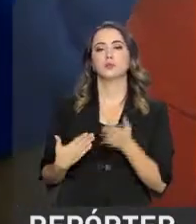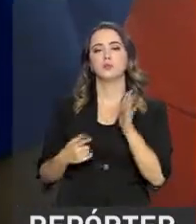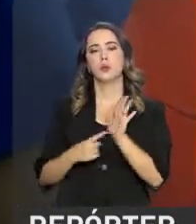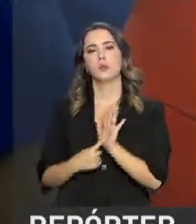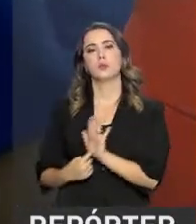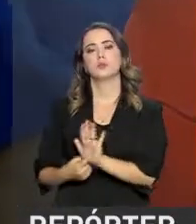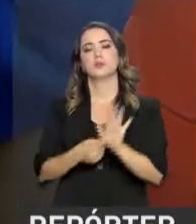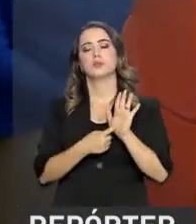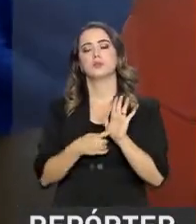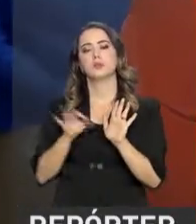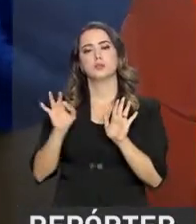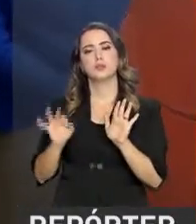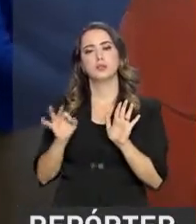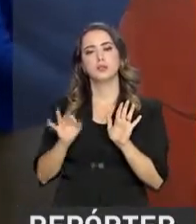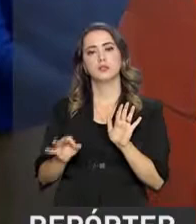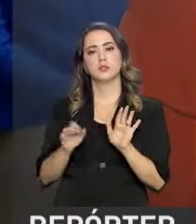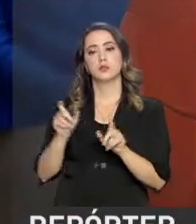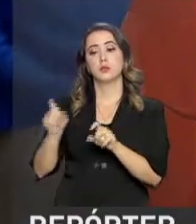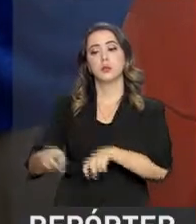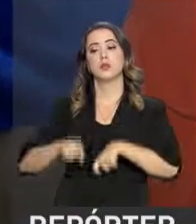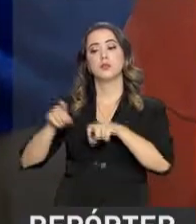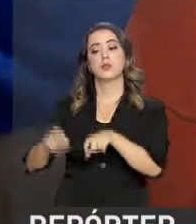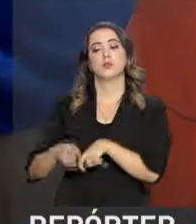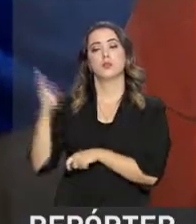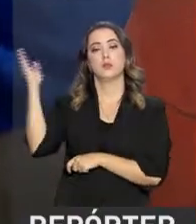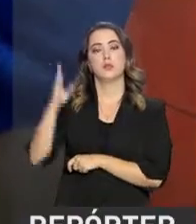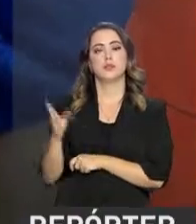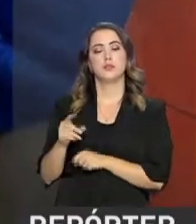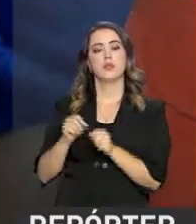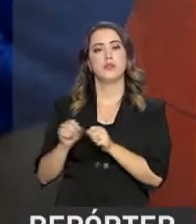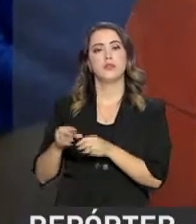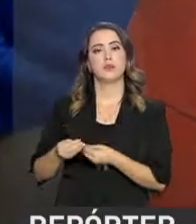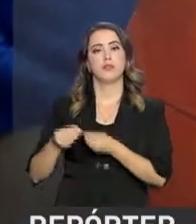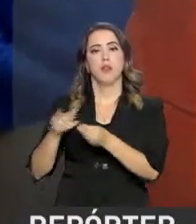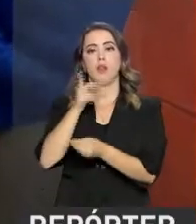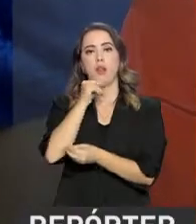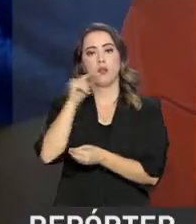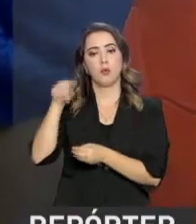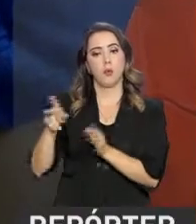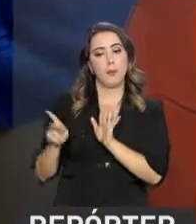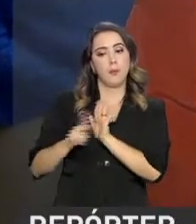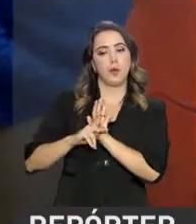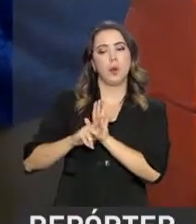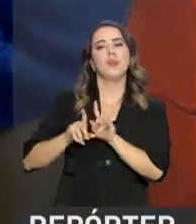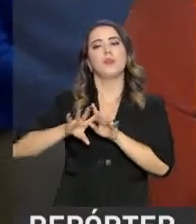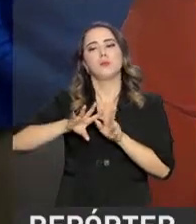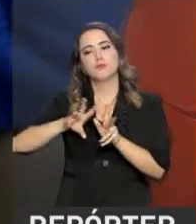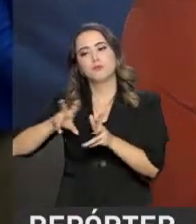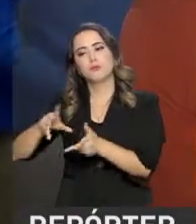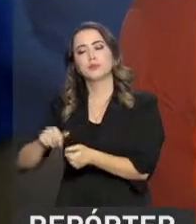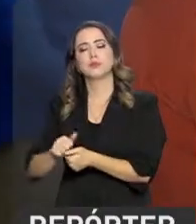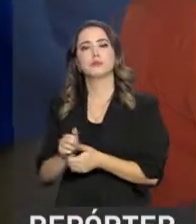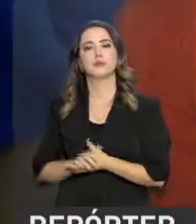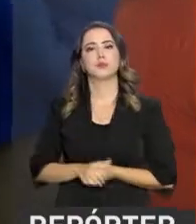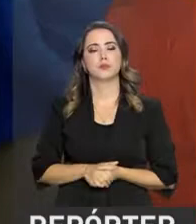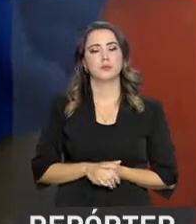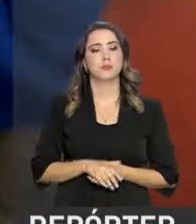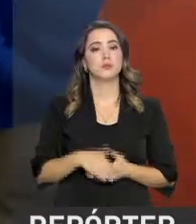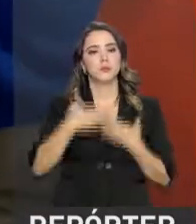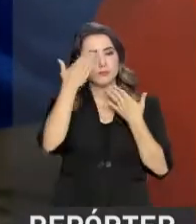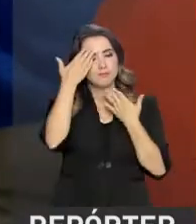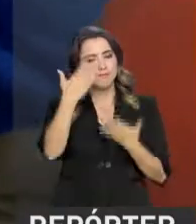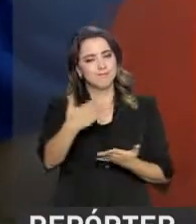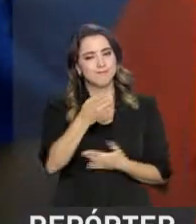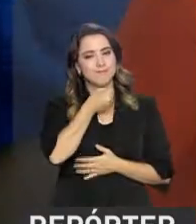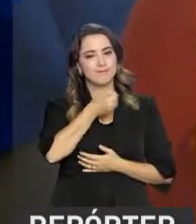na prática aquilo que o agricultor brasileiro faz para garantir água de qualidade, não só para ele, mas como para toda a população brasileira. Tá certo, muito obrigada